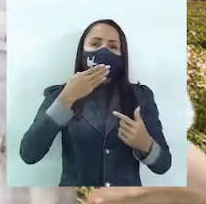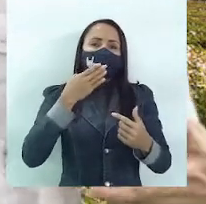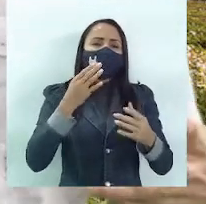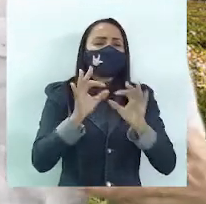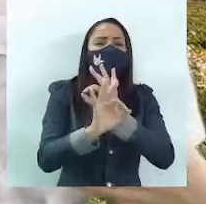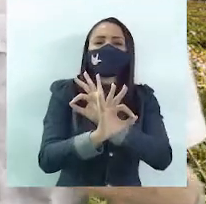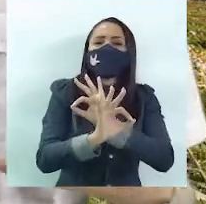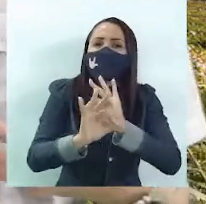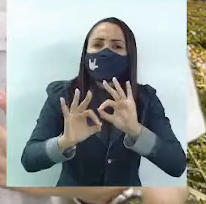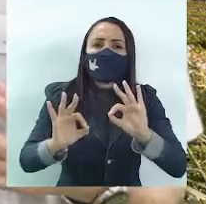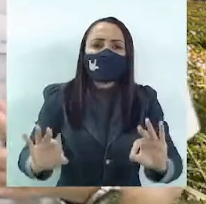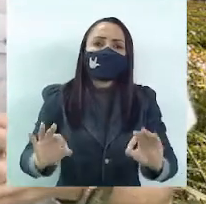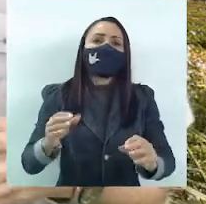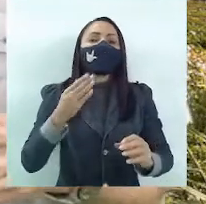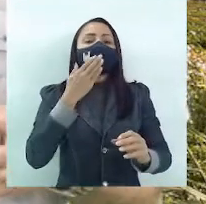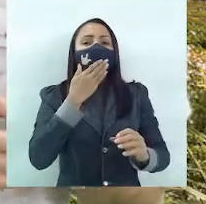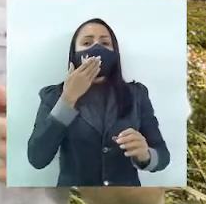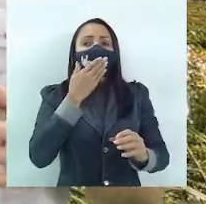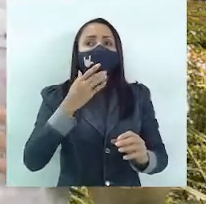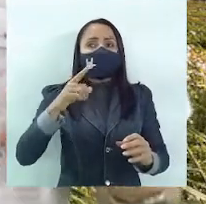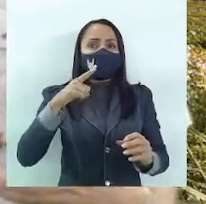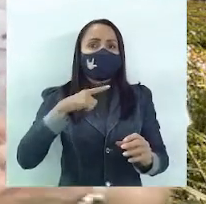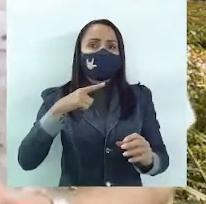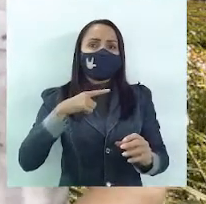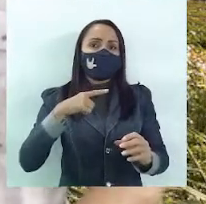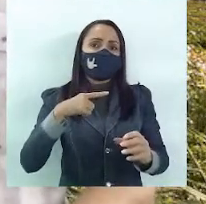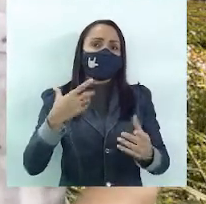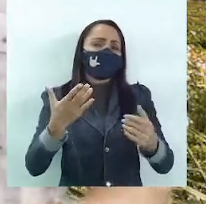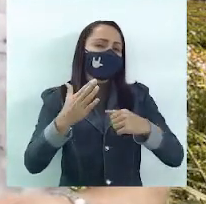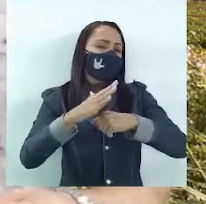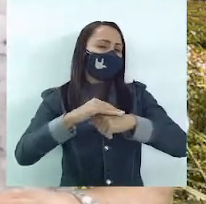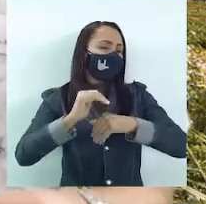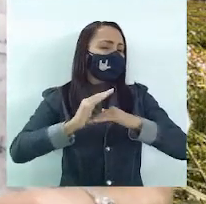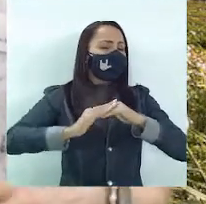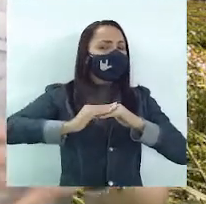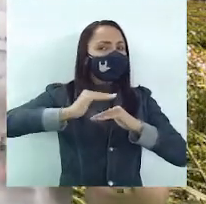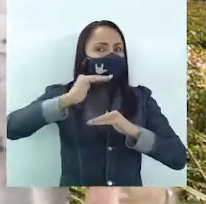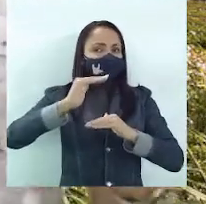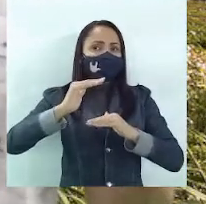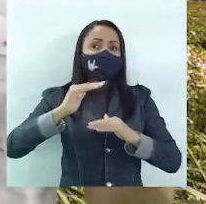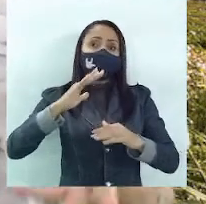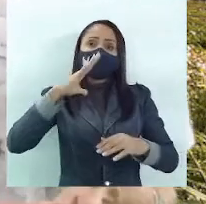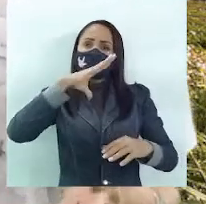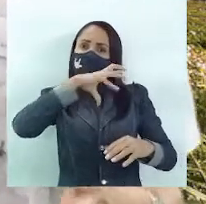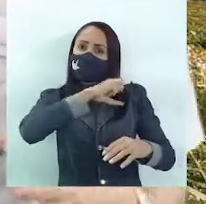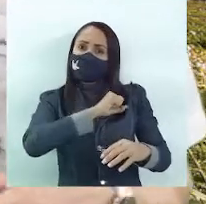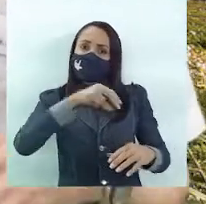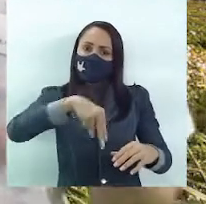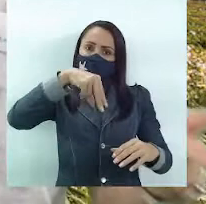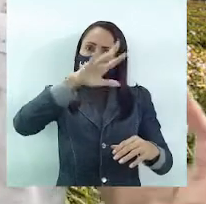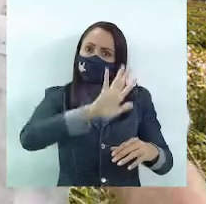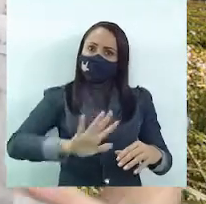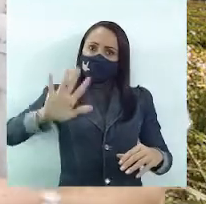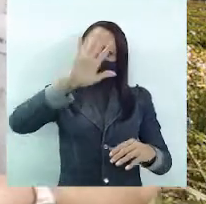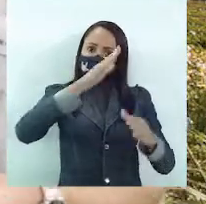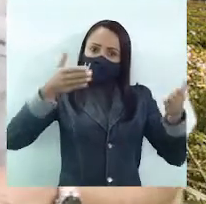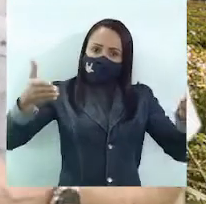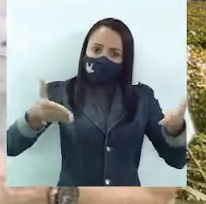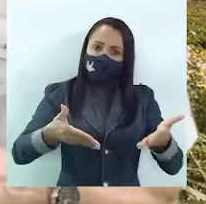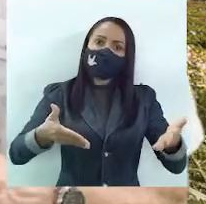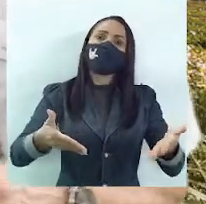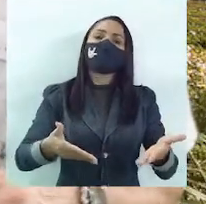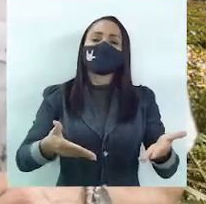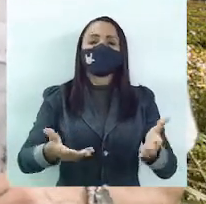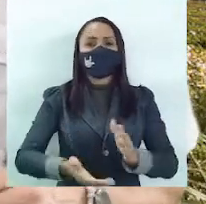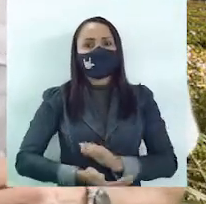que significa, o açúcar ele tem um carinho a mais, né? Isso, então, a paixão do Nordeste, do nordestino pelo açúcar é muito